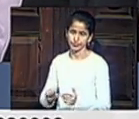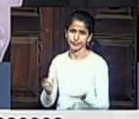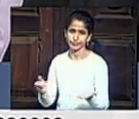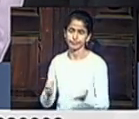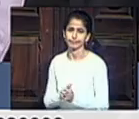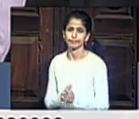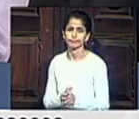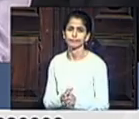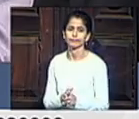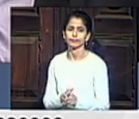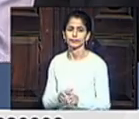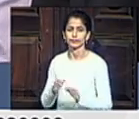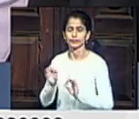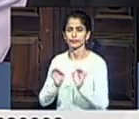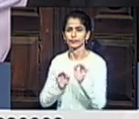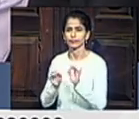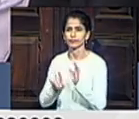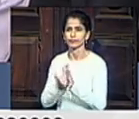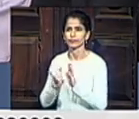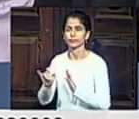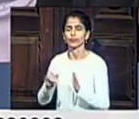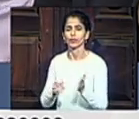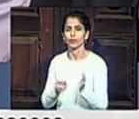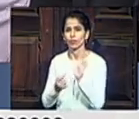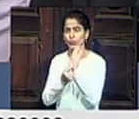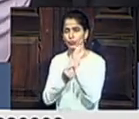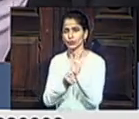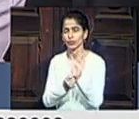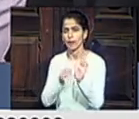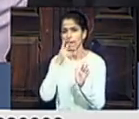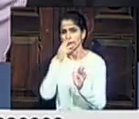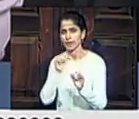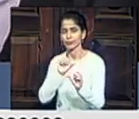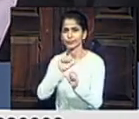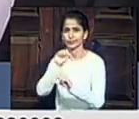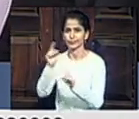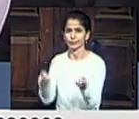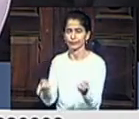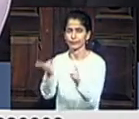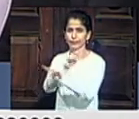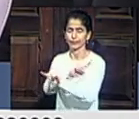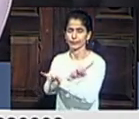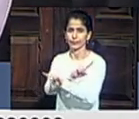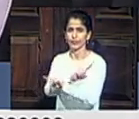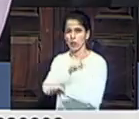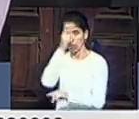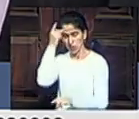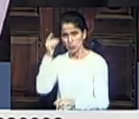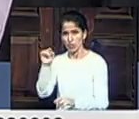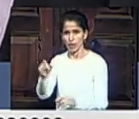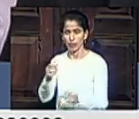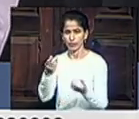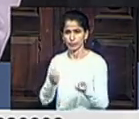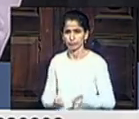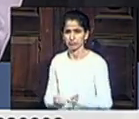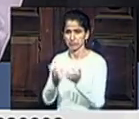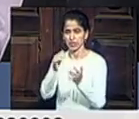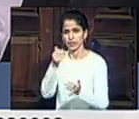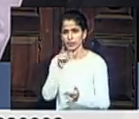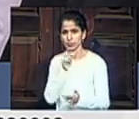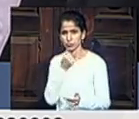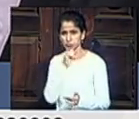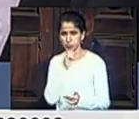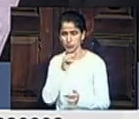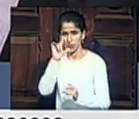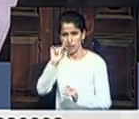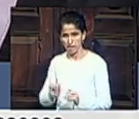Luiz Paulo demonstrou que esse projeto faz exatamente o contrário. Agrava as faixas de menor consumo e dá um